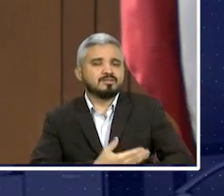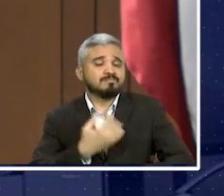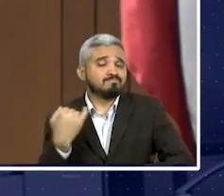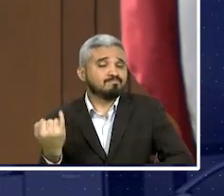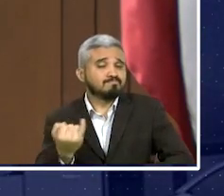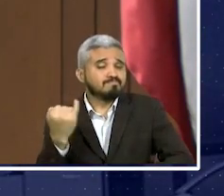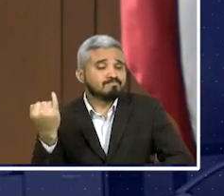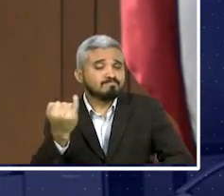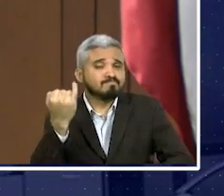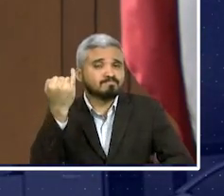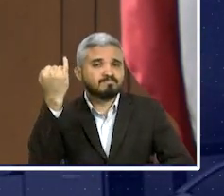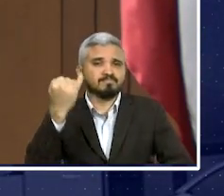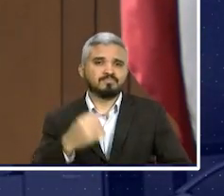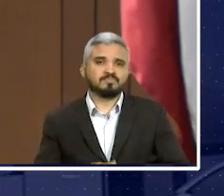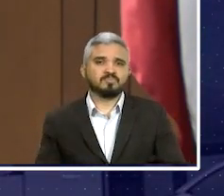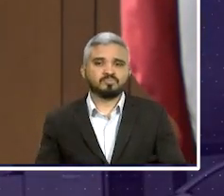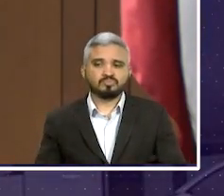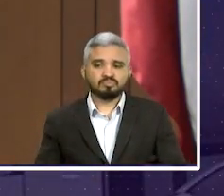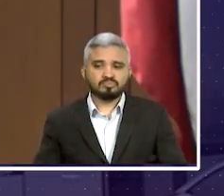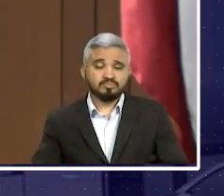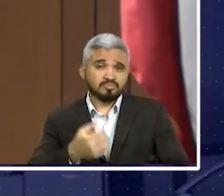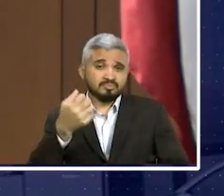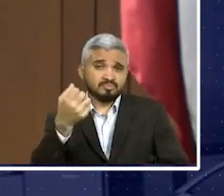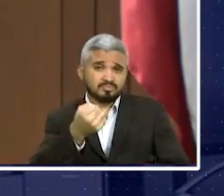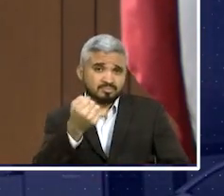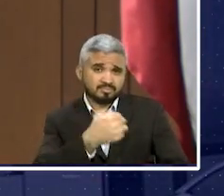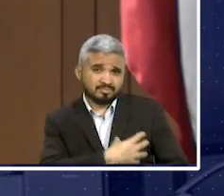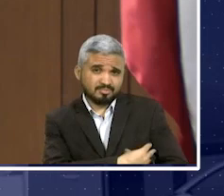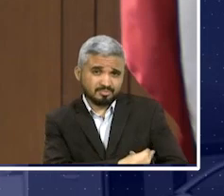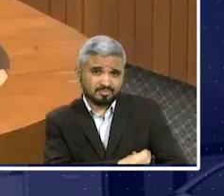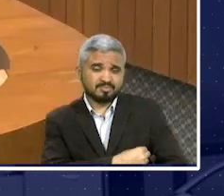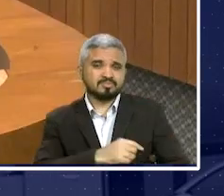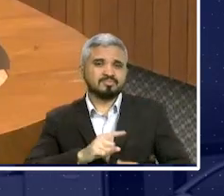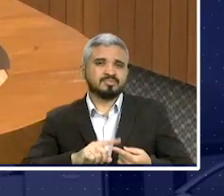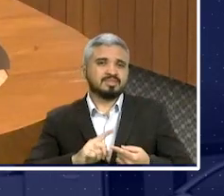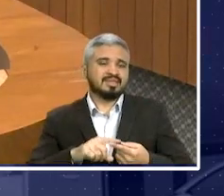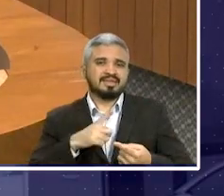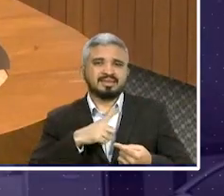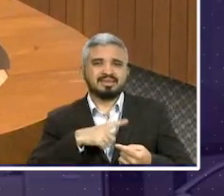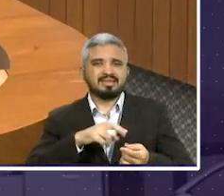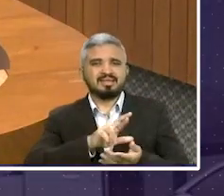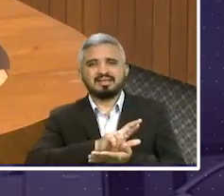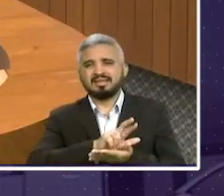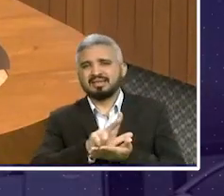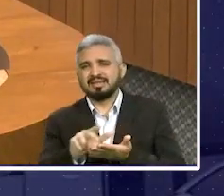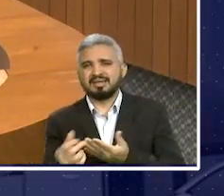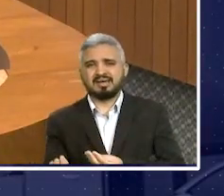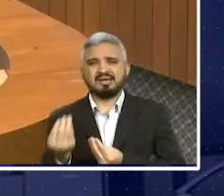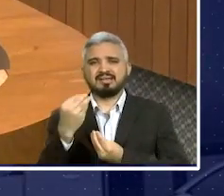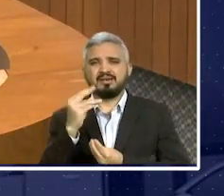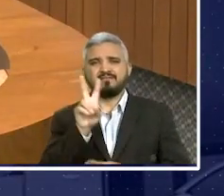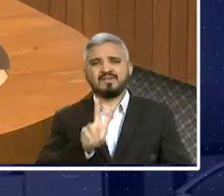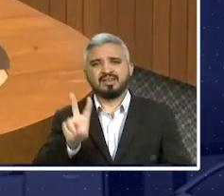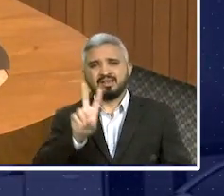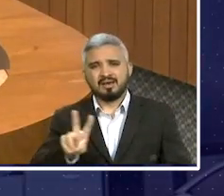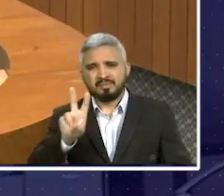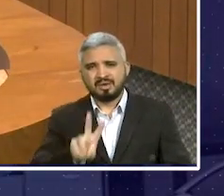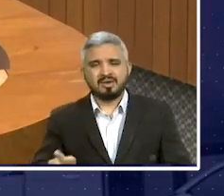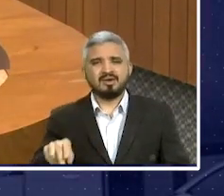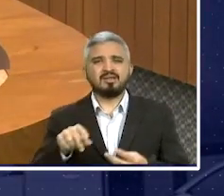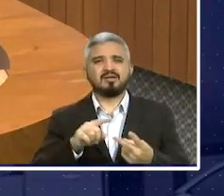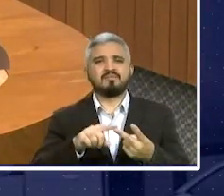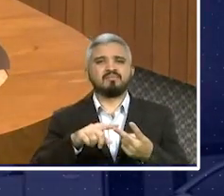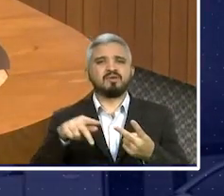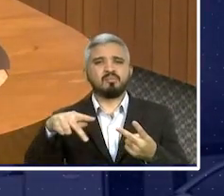sobre a importância do aleitamento materno para a saúde dos bebês e das mães. Entre os benefícios do leite materno estão a proteção contra